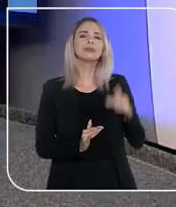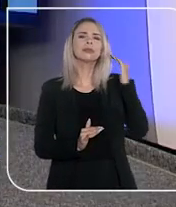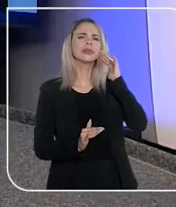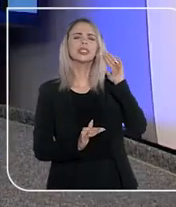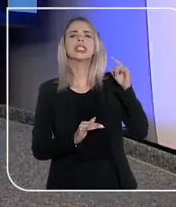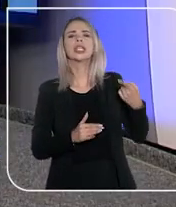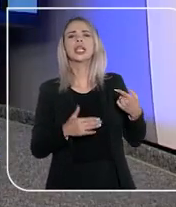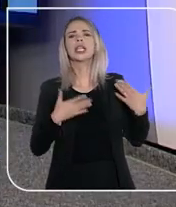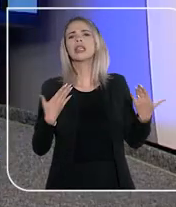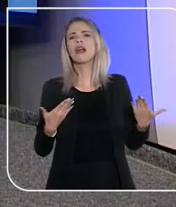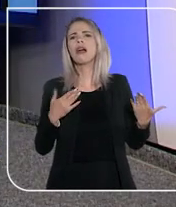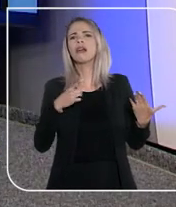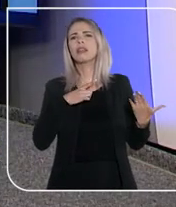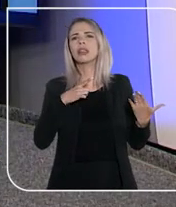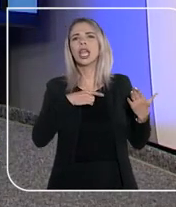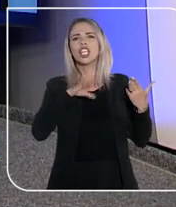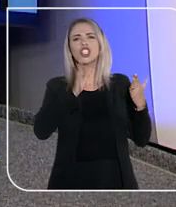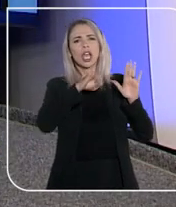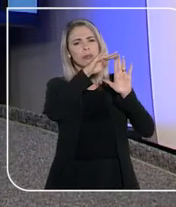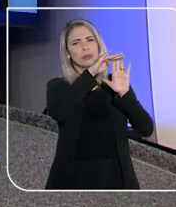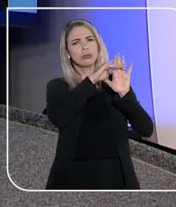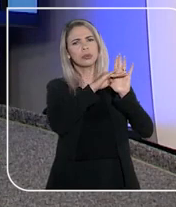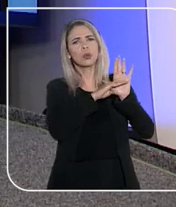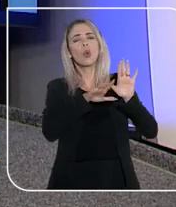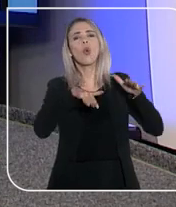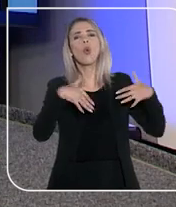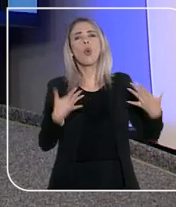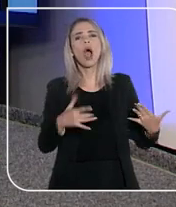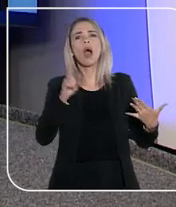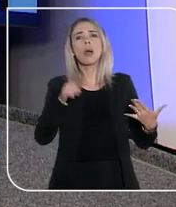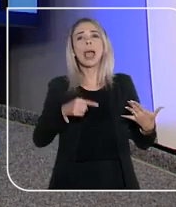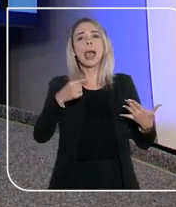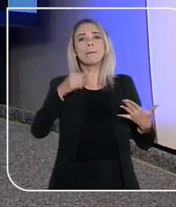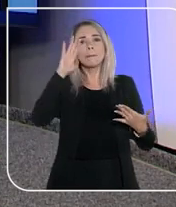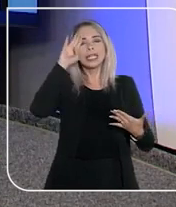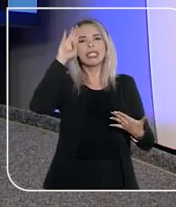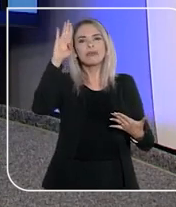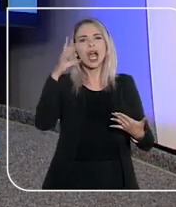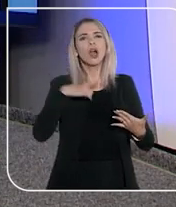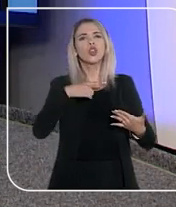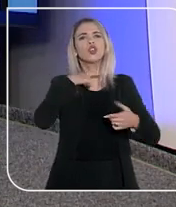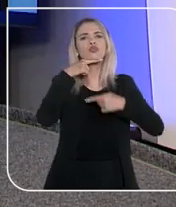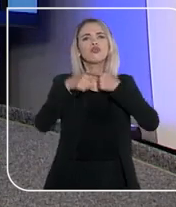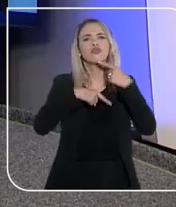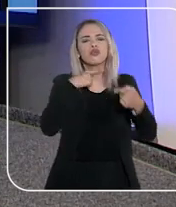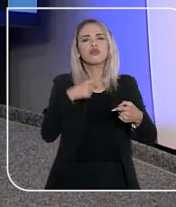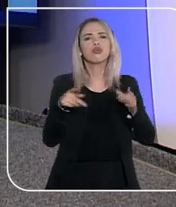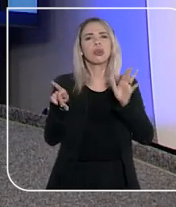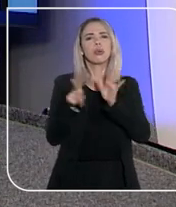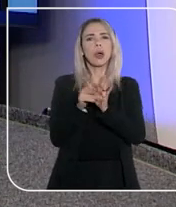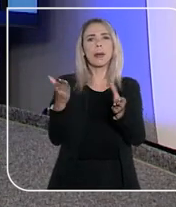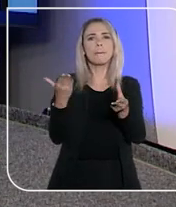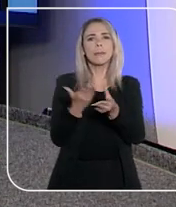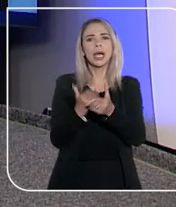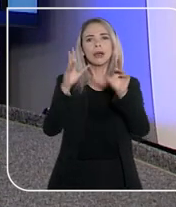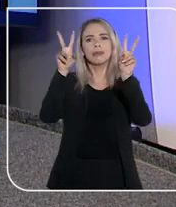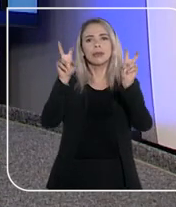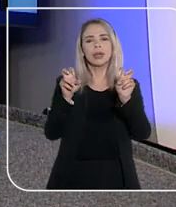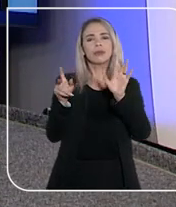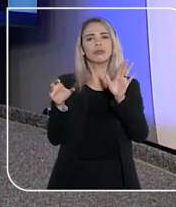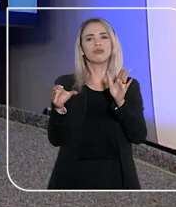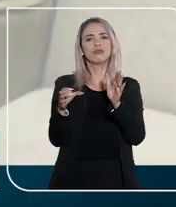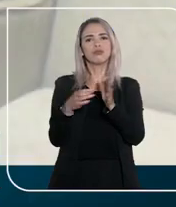algum ranking de questionamentos mais comuns aí na judicialização em assuntos relacionados a concurso